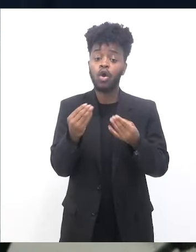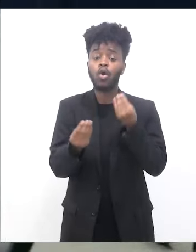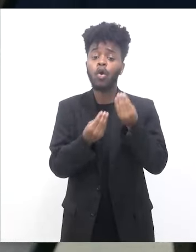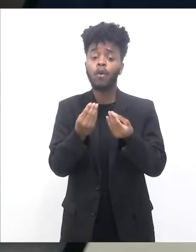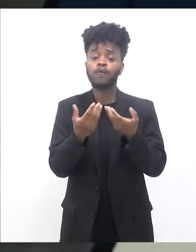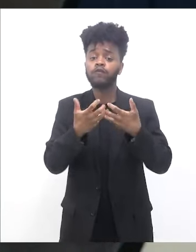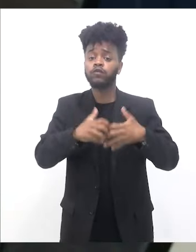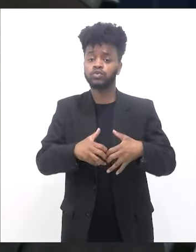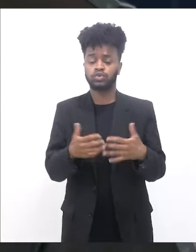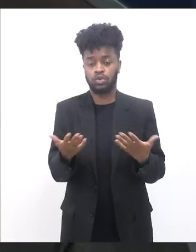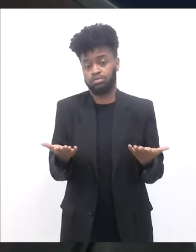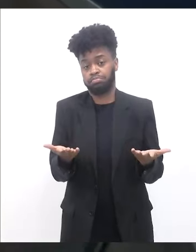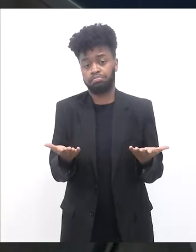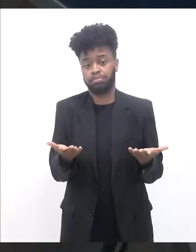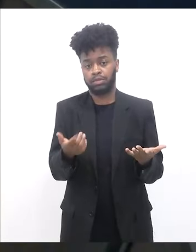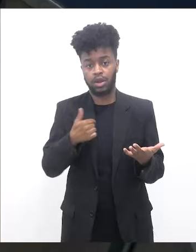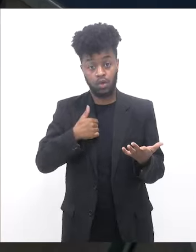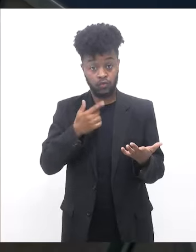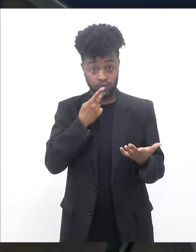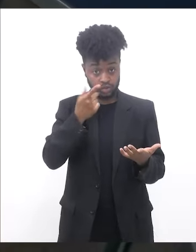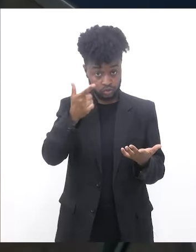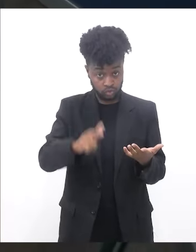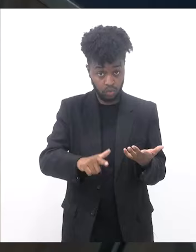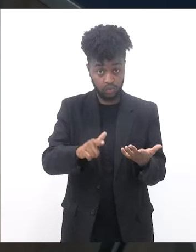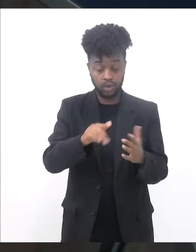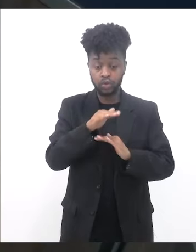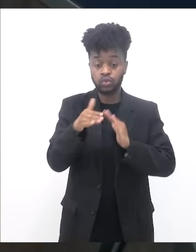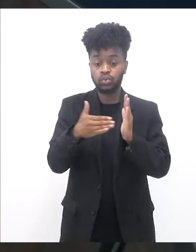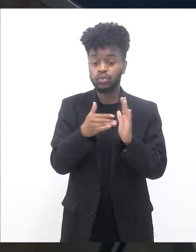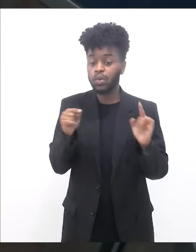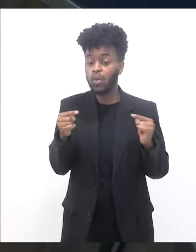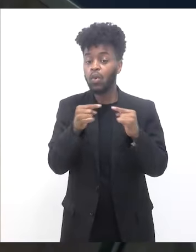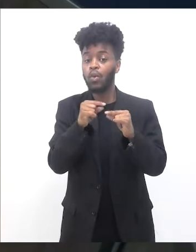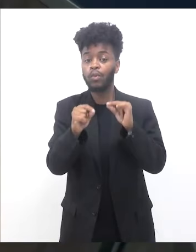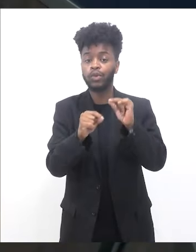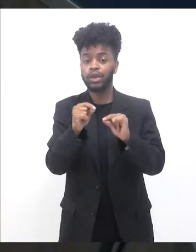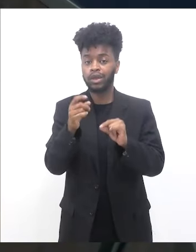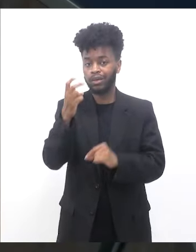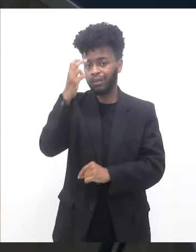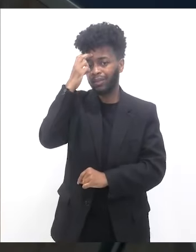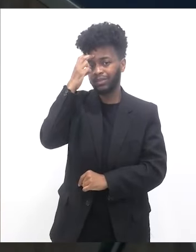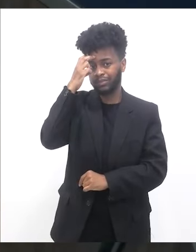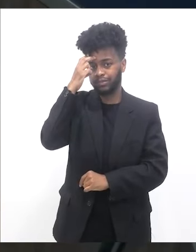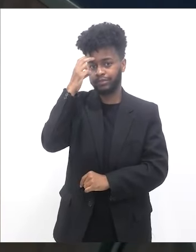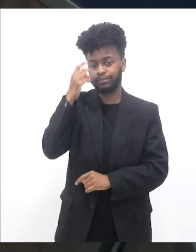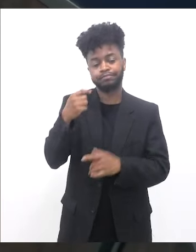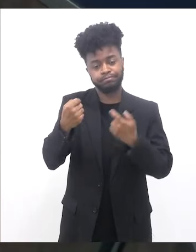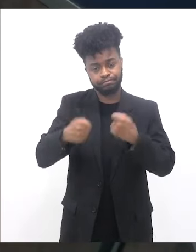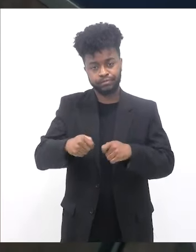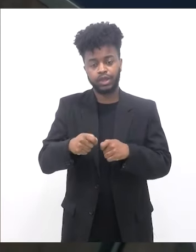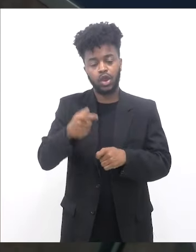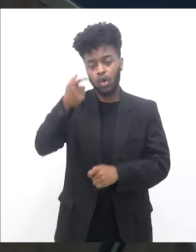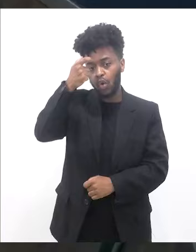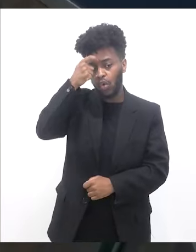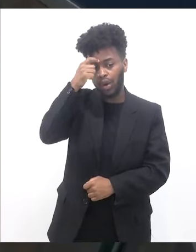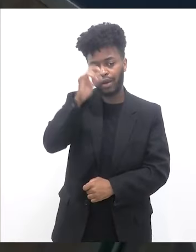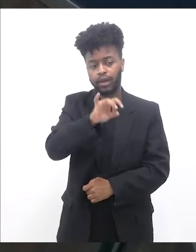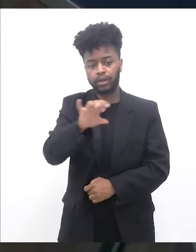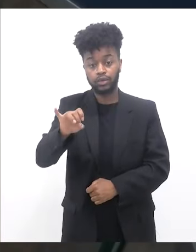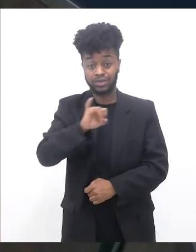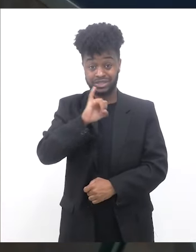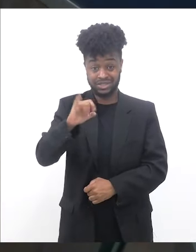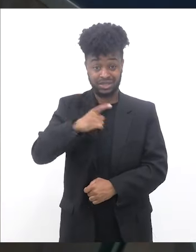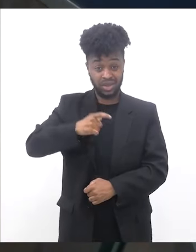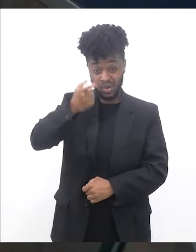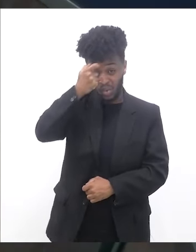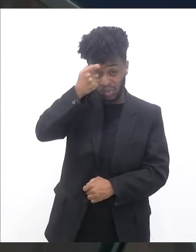simplesmente, como é que fica? Eu acho que, repito, tudo passa pela questão da cultura, pela questão da conscientização.